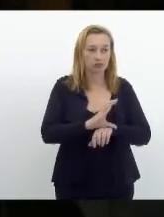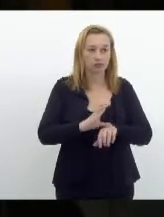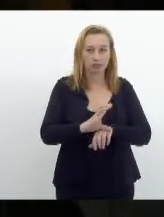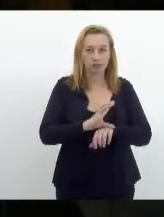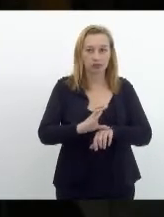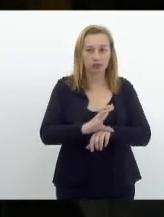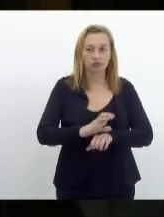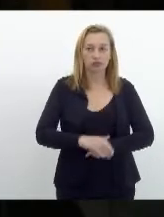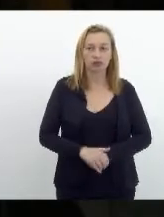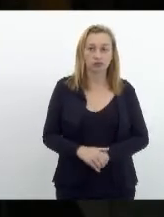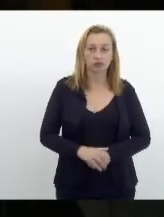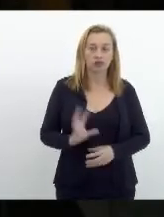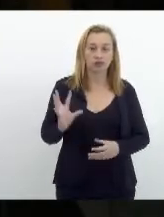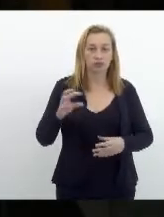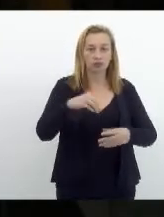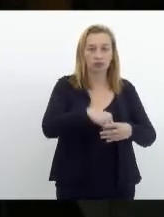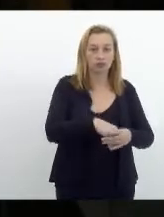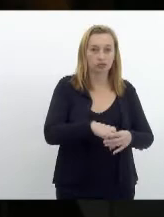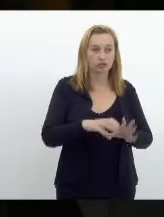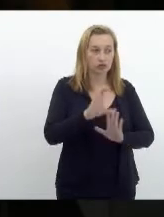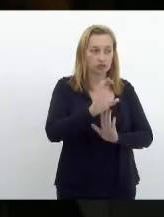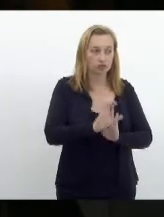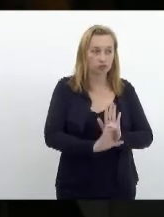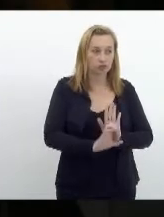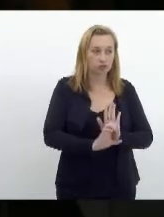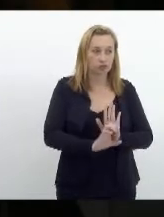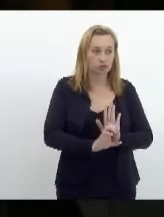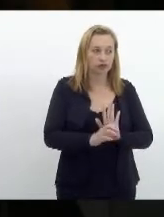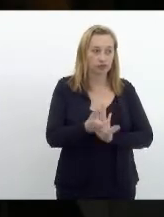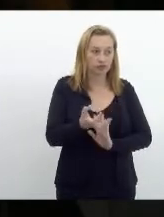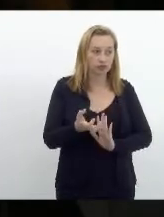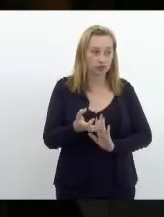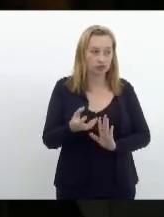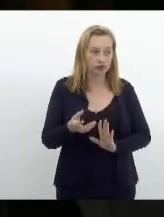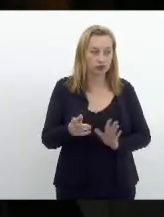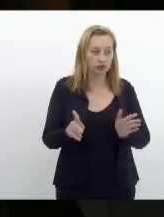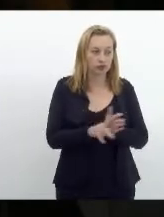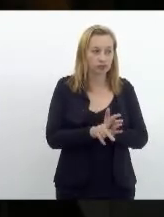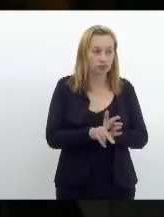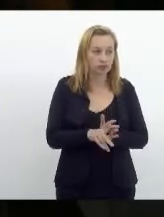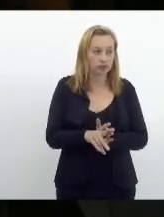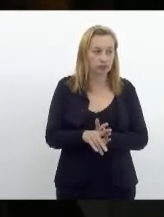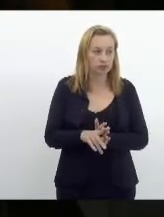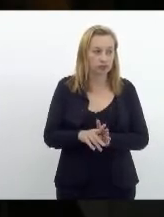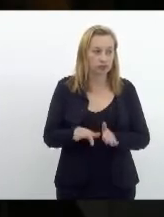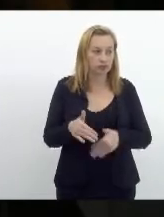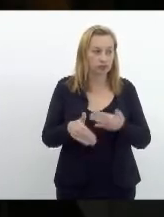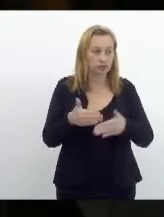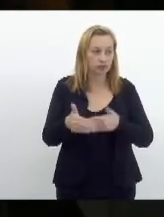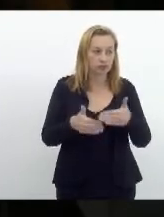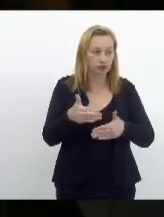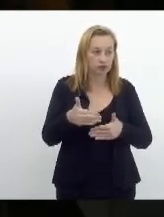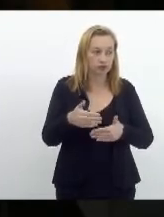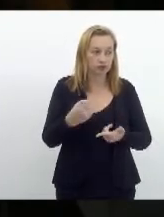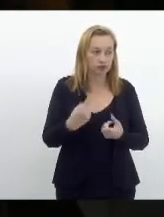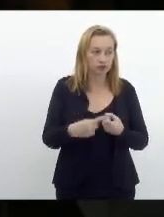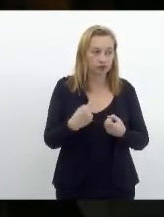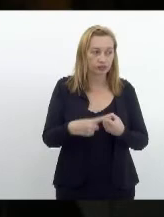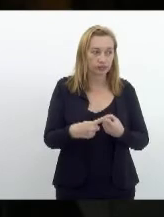constitucionalidade, incluímos essa emenda e queremos que o projeto tenha sucesso e tenha êxito.